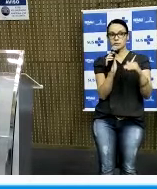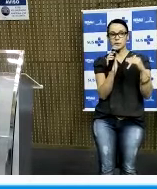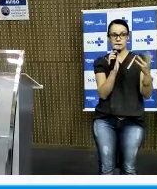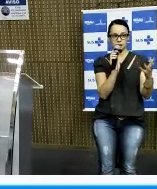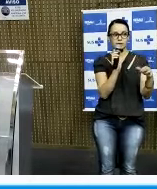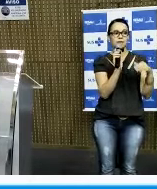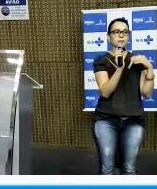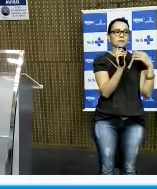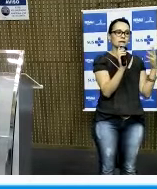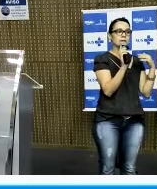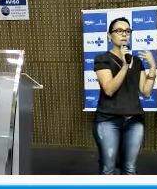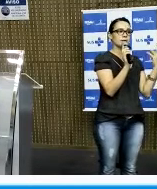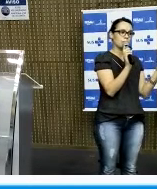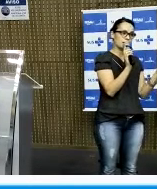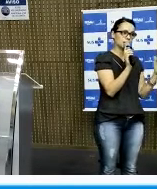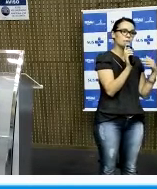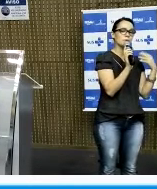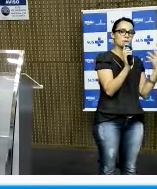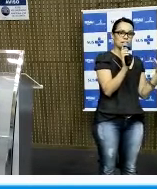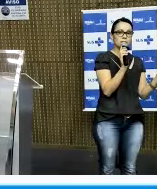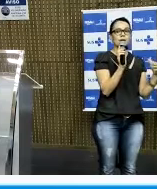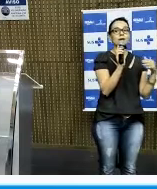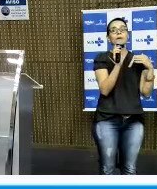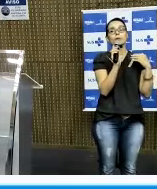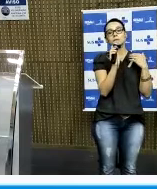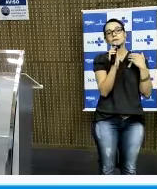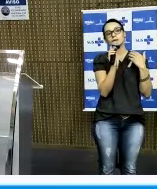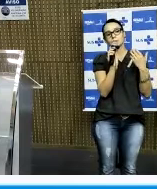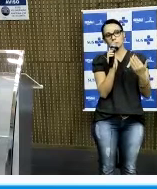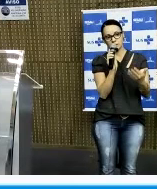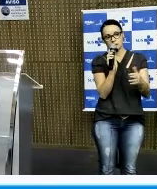respiratórios, ou seja, foram 154